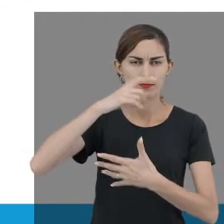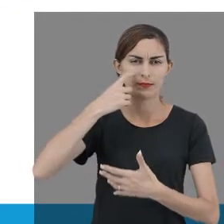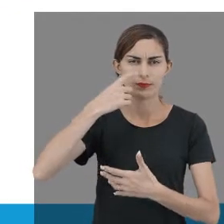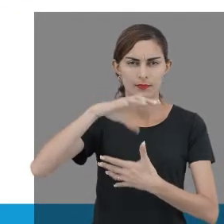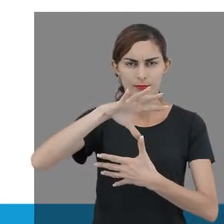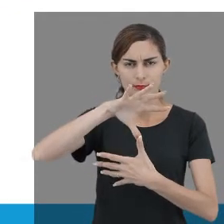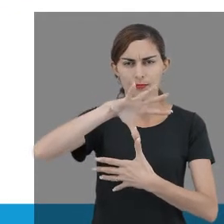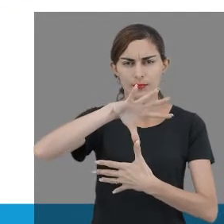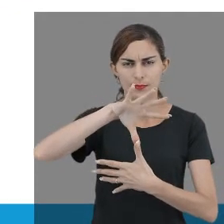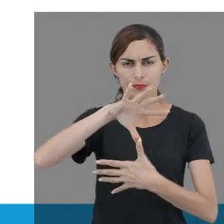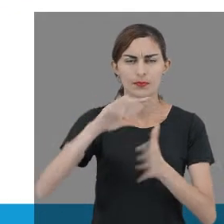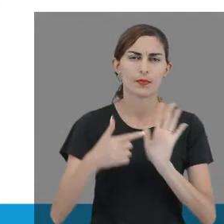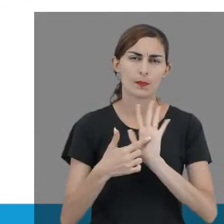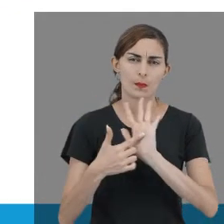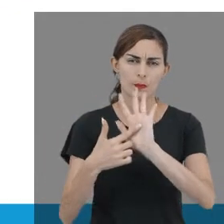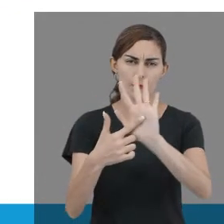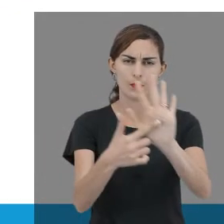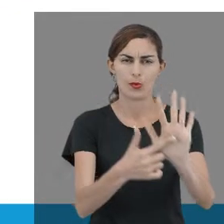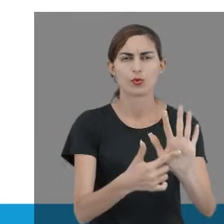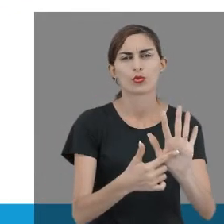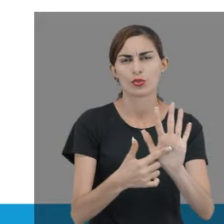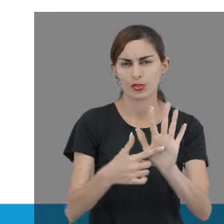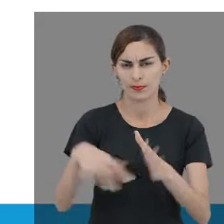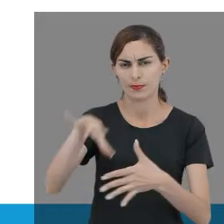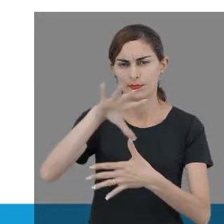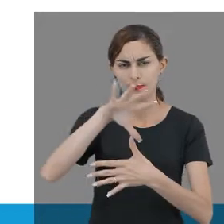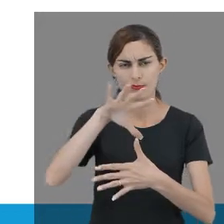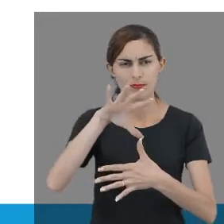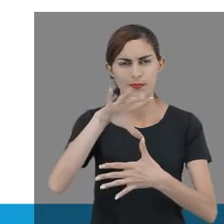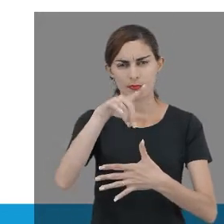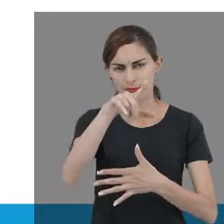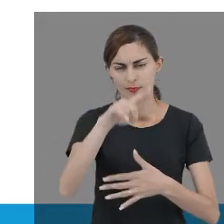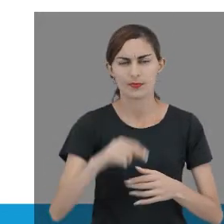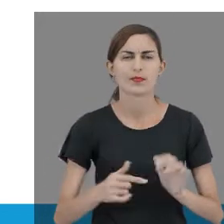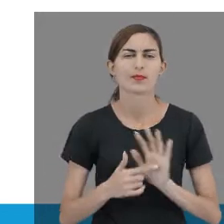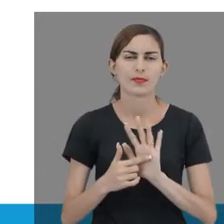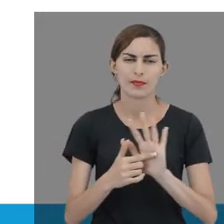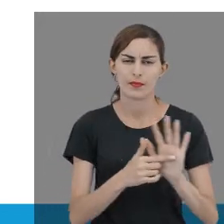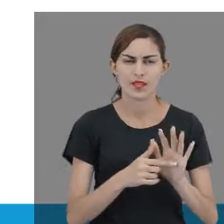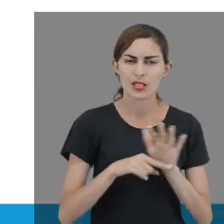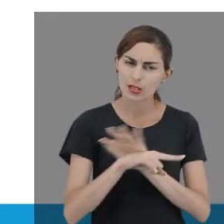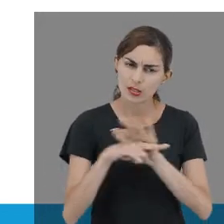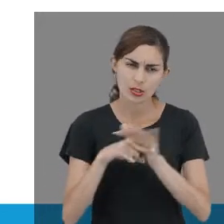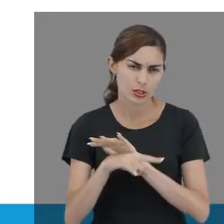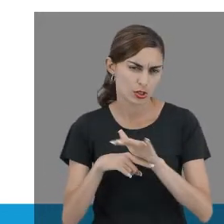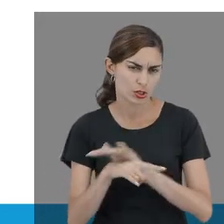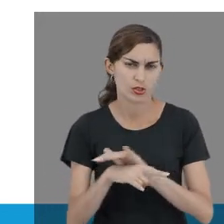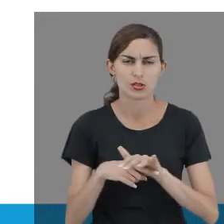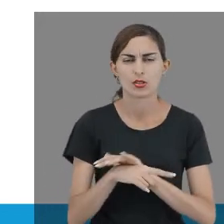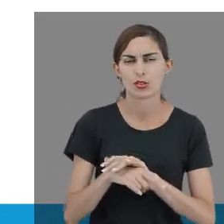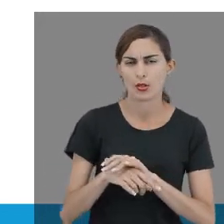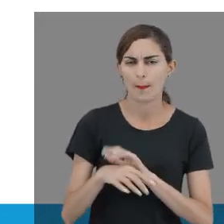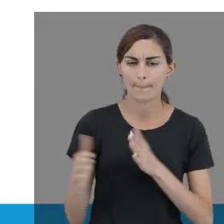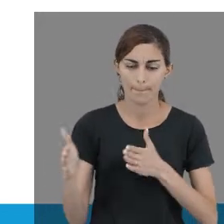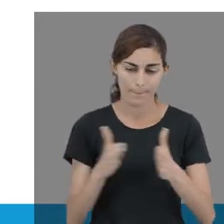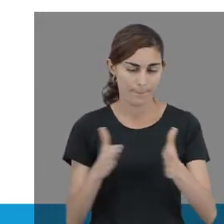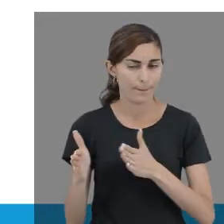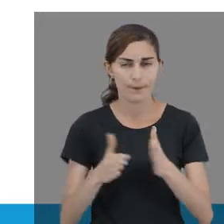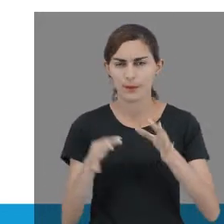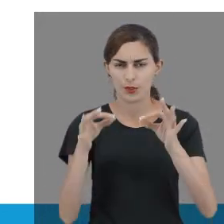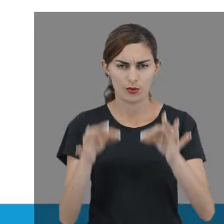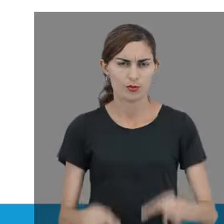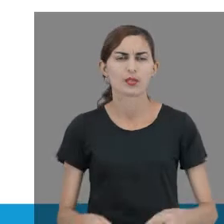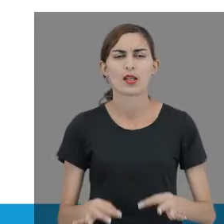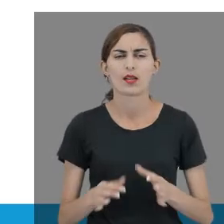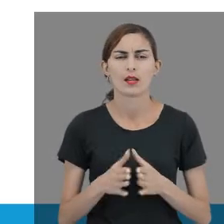aí, a gente mostra as localidades em que não tem se conseguido investigar esses casos no período certo, no período de